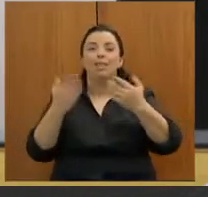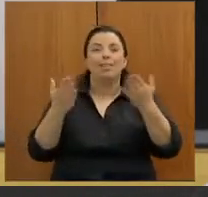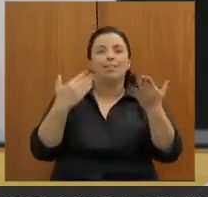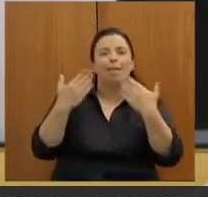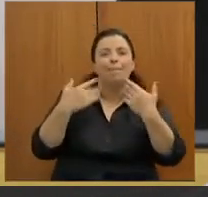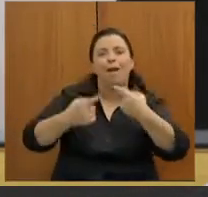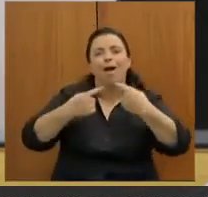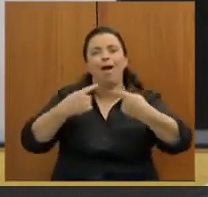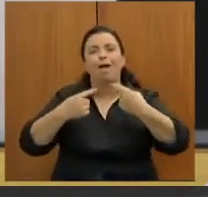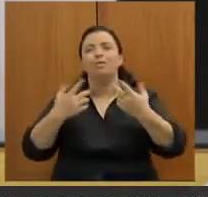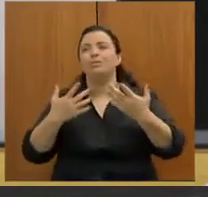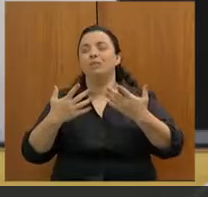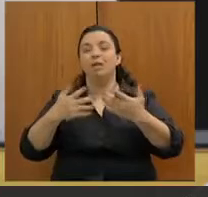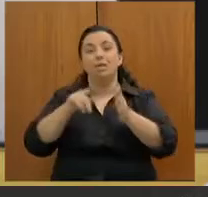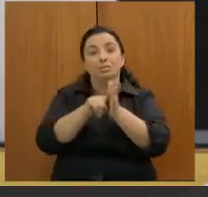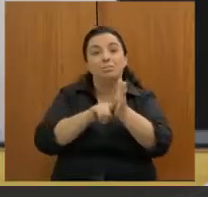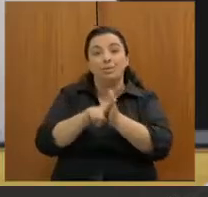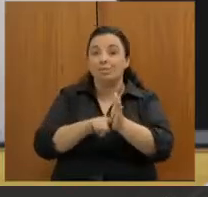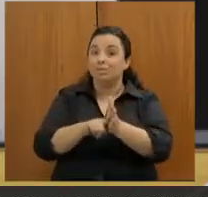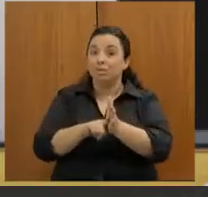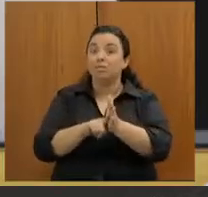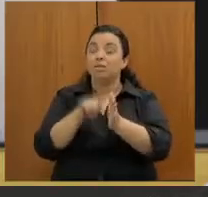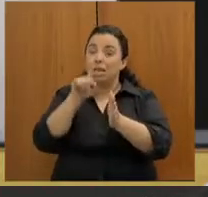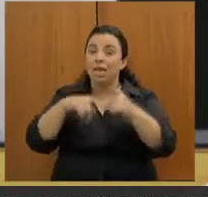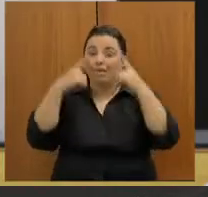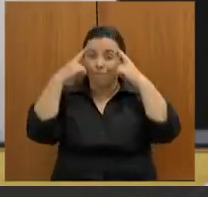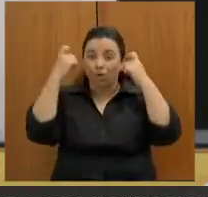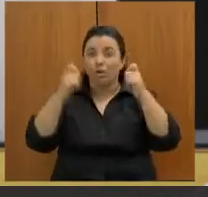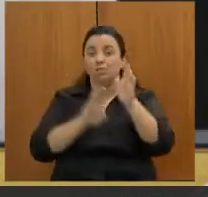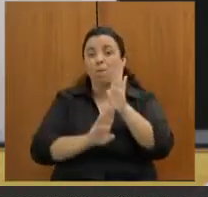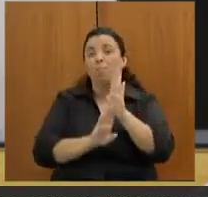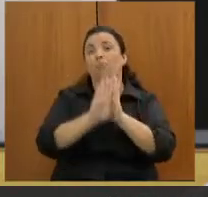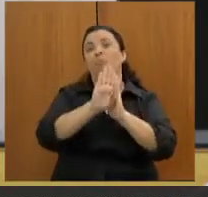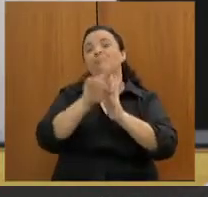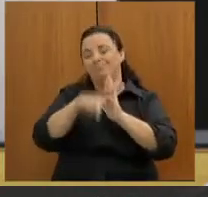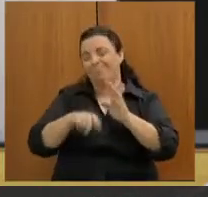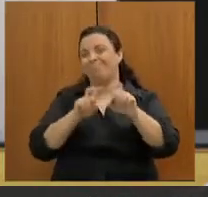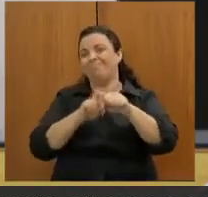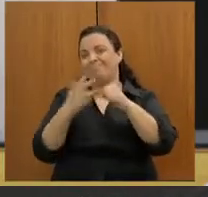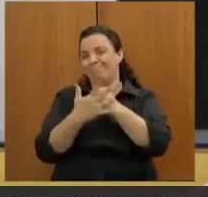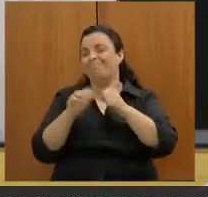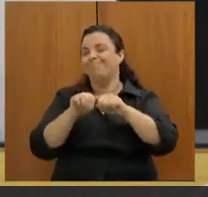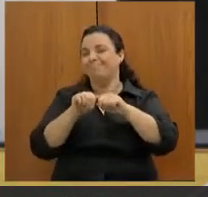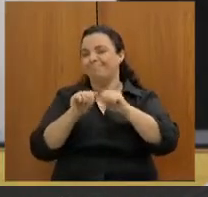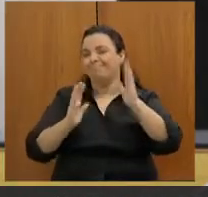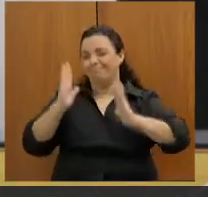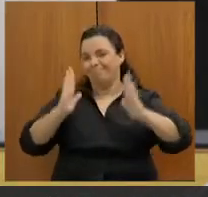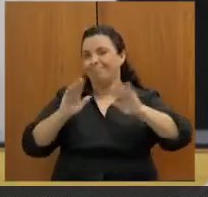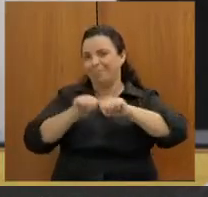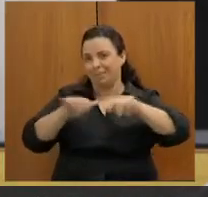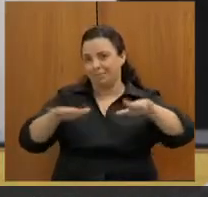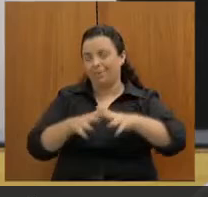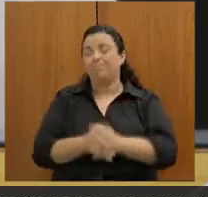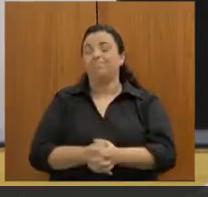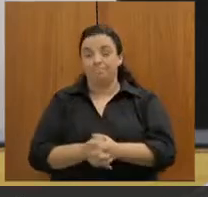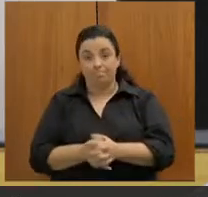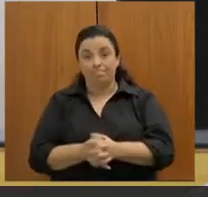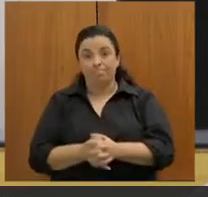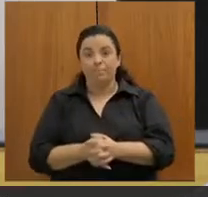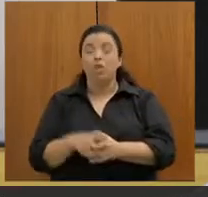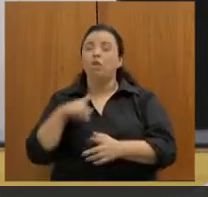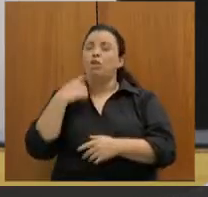aumentaram durante esta pandemia é indiscutível que precisamos de uma força-tarefa